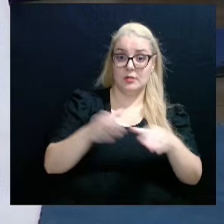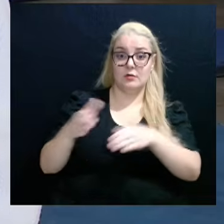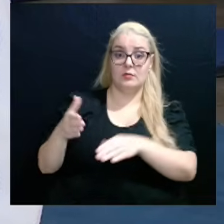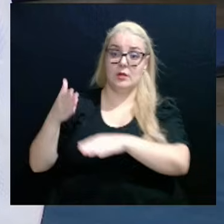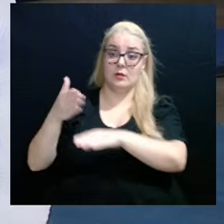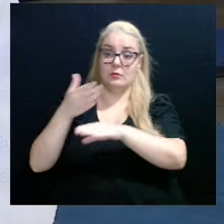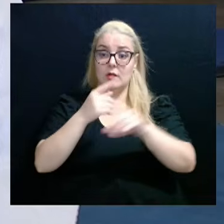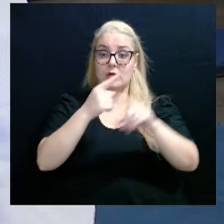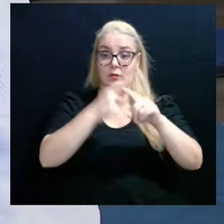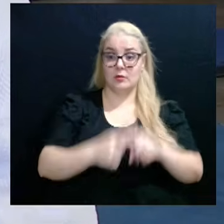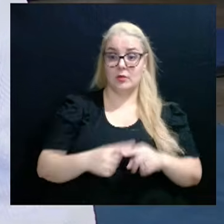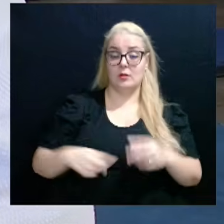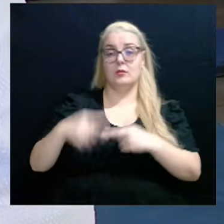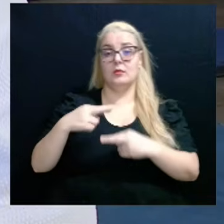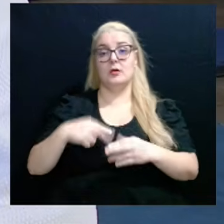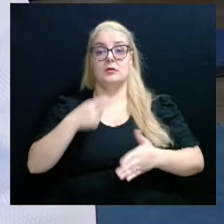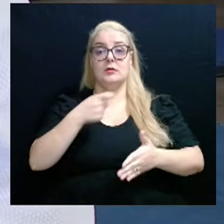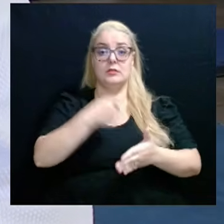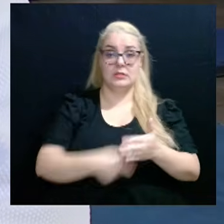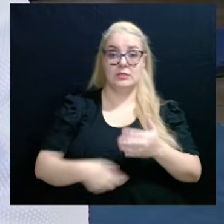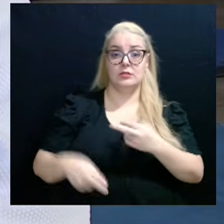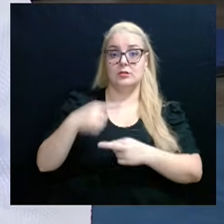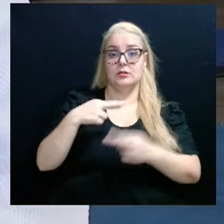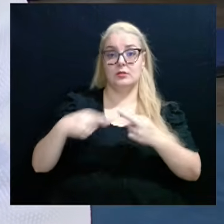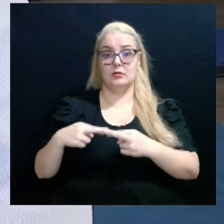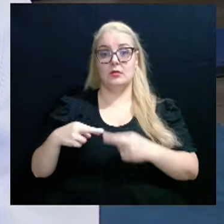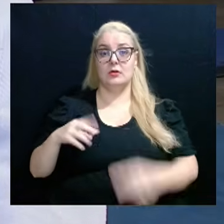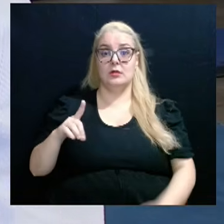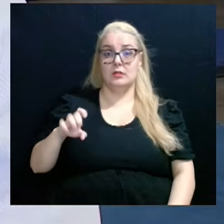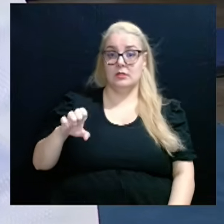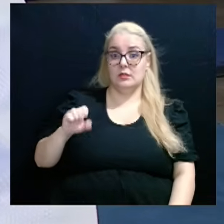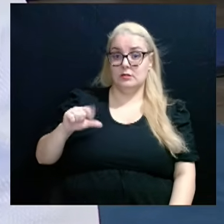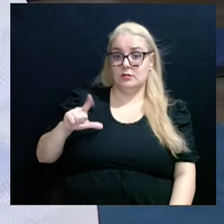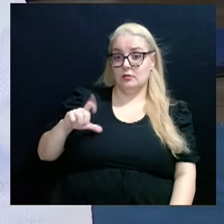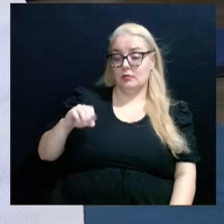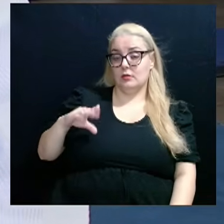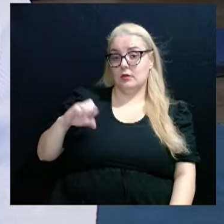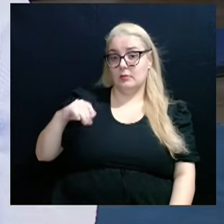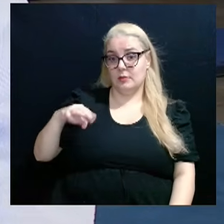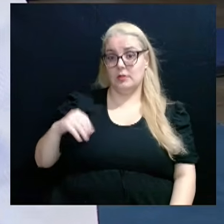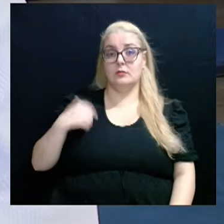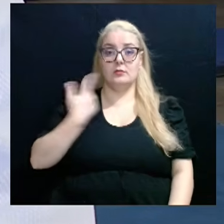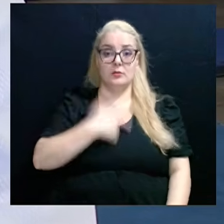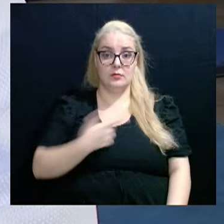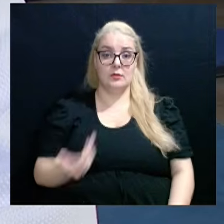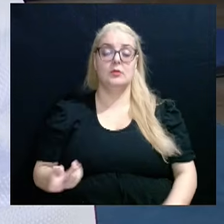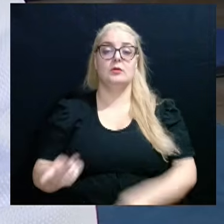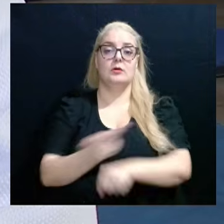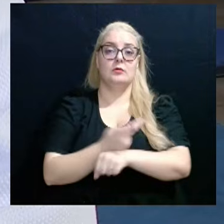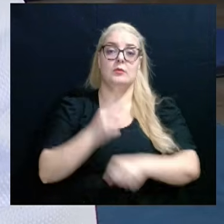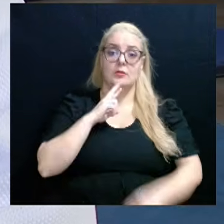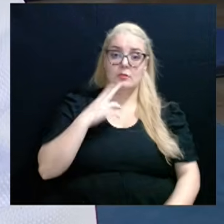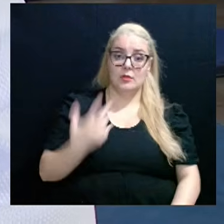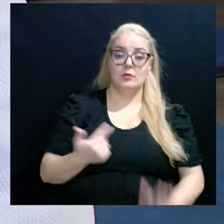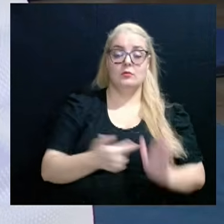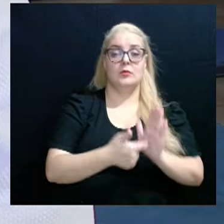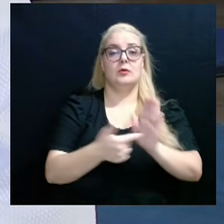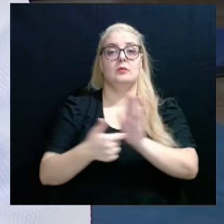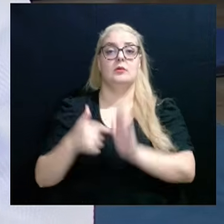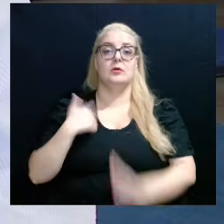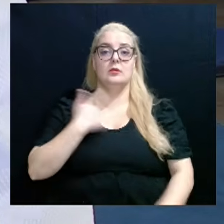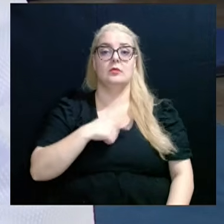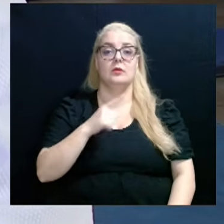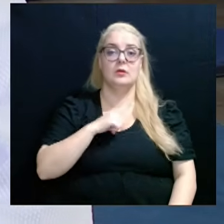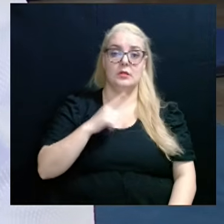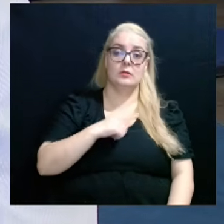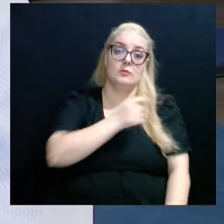às taxas e com relação ao deslocamento. Então, apesar da gente correr atrás dos resultados, mostrar que nós temos alunos com potencial, muitas